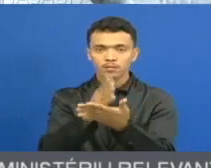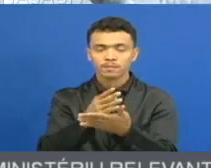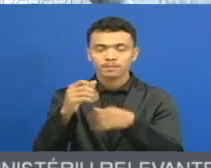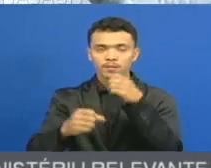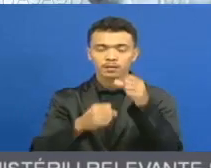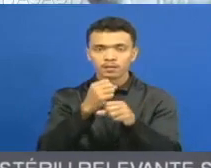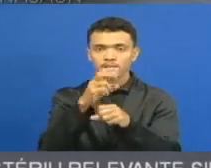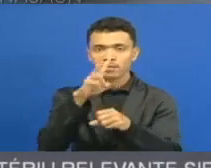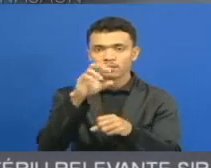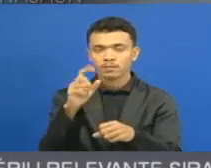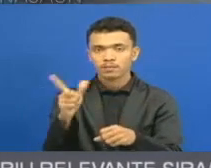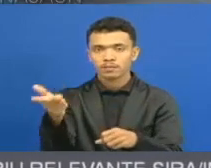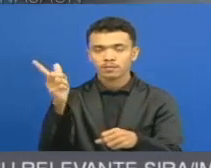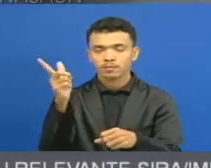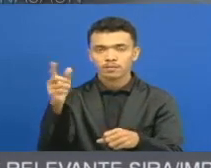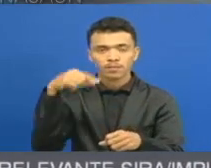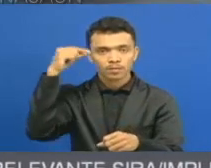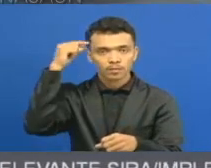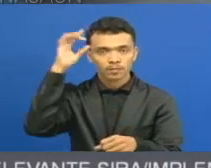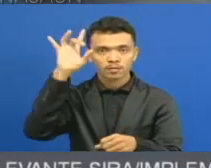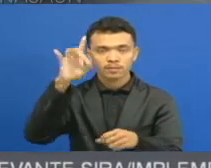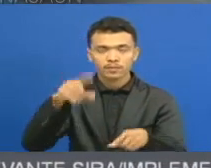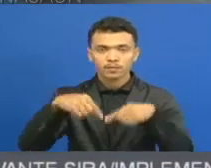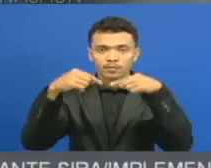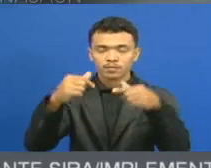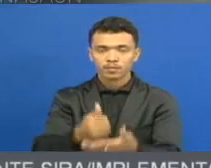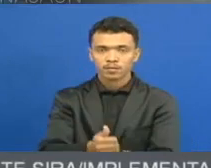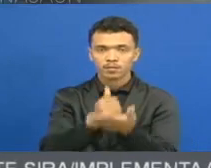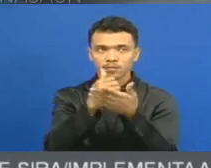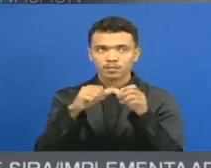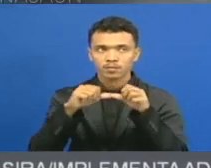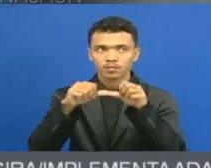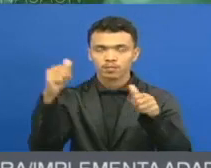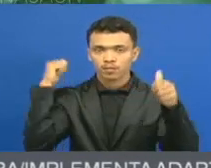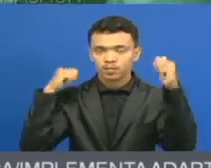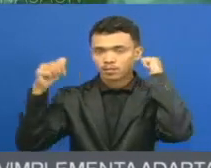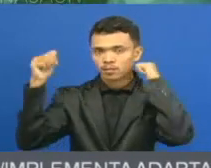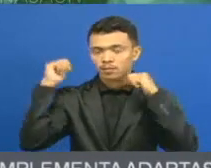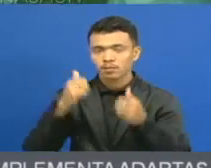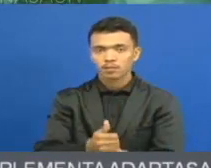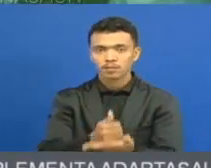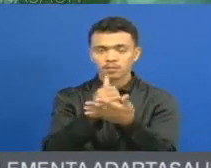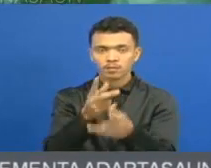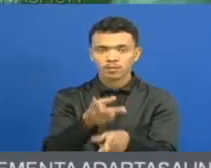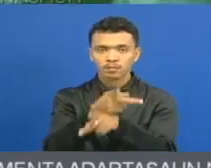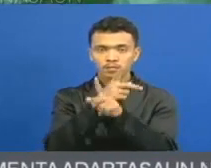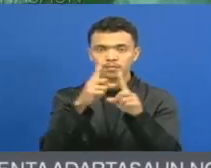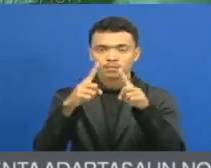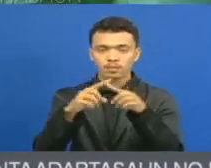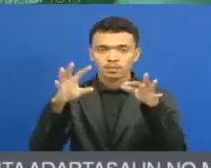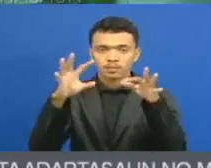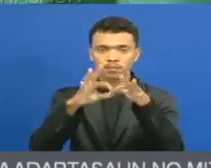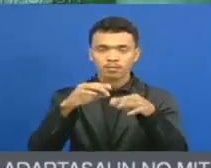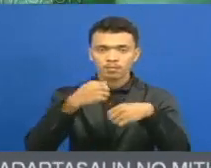rua Ruanulu, oitavo governo fo fale apoio ho di continua ricas atividade ho di facilita crédito bane membro